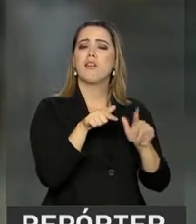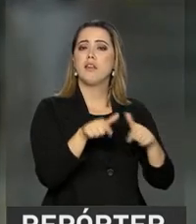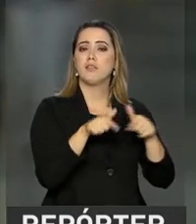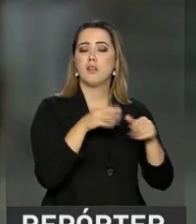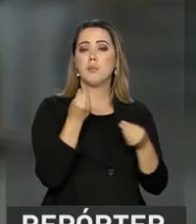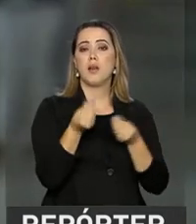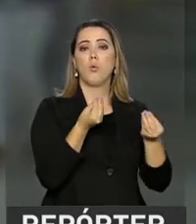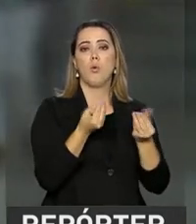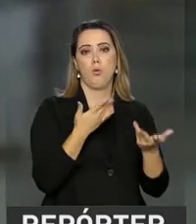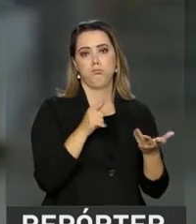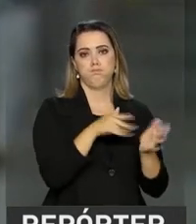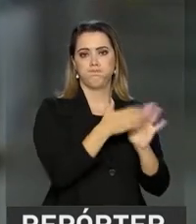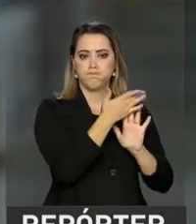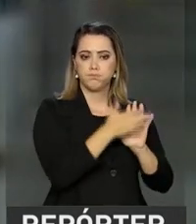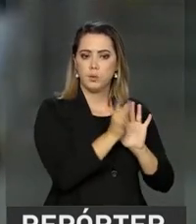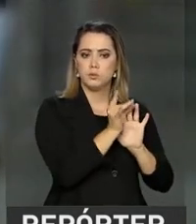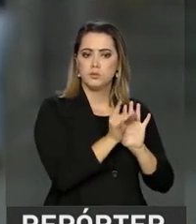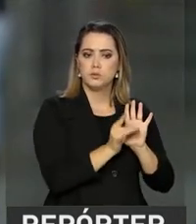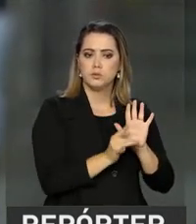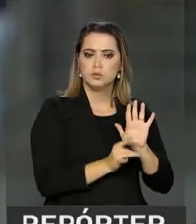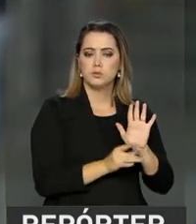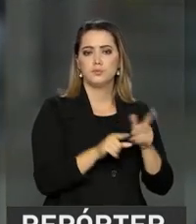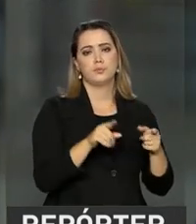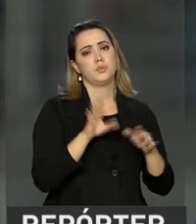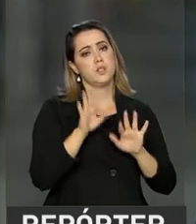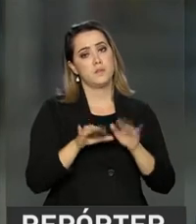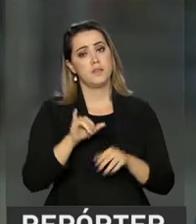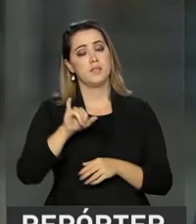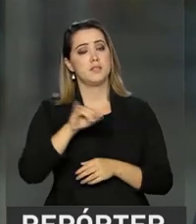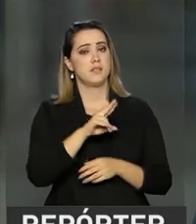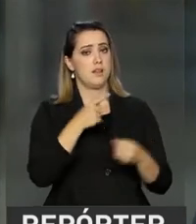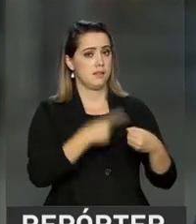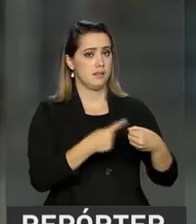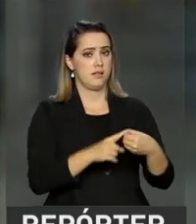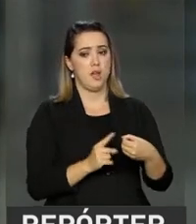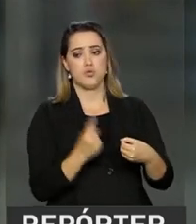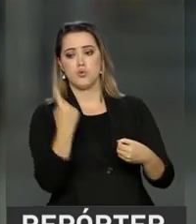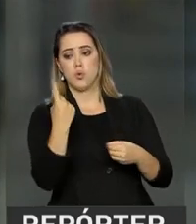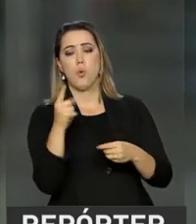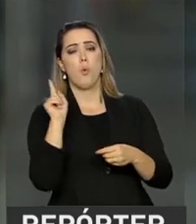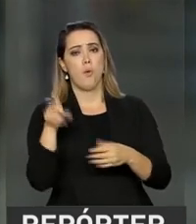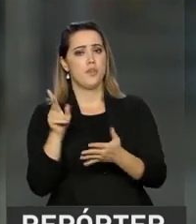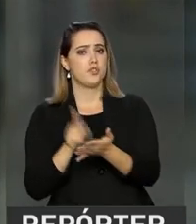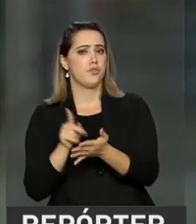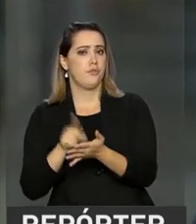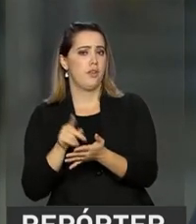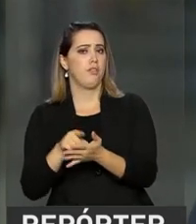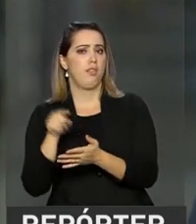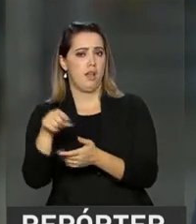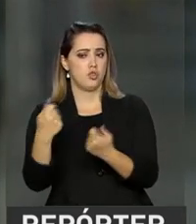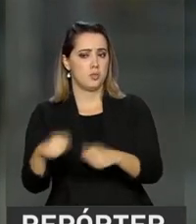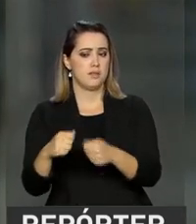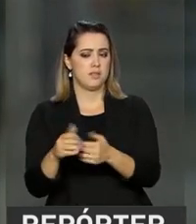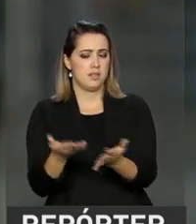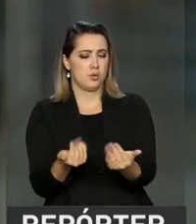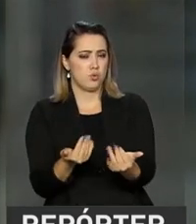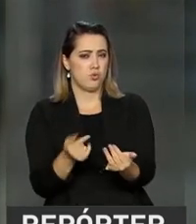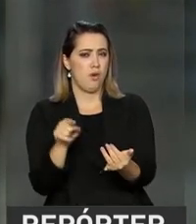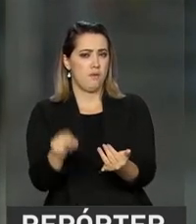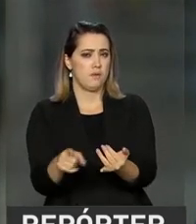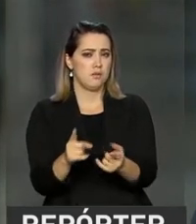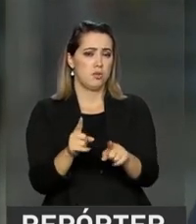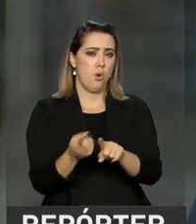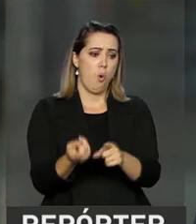com as suas especificidades aquilo que ajude a ir possa ser a real necessidade dos jovens como a tecnologia o empreendedorismo